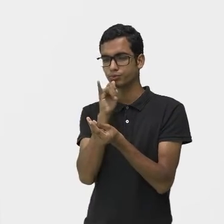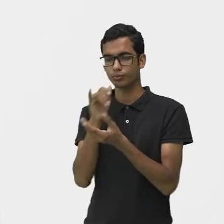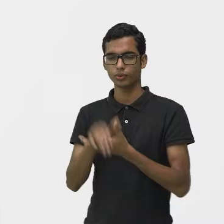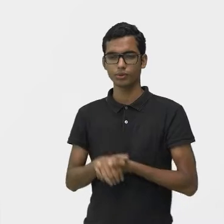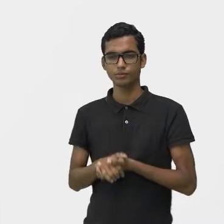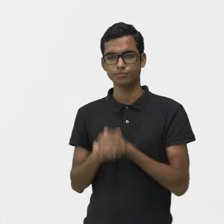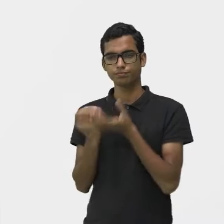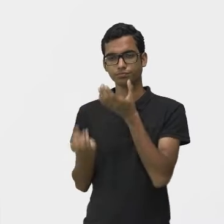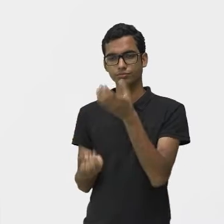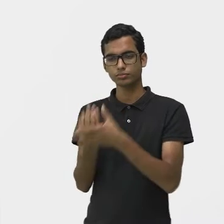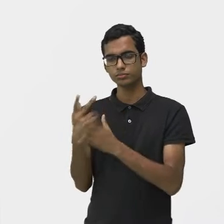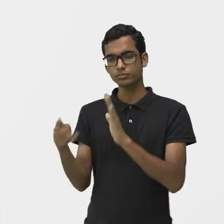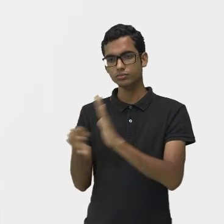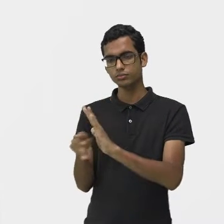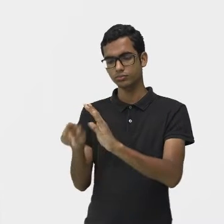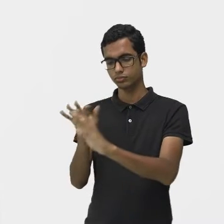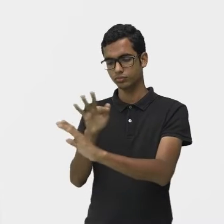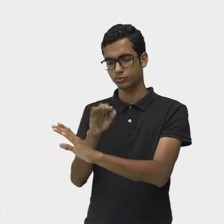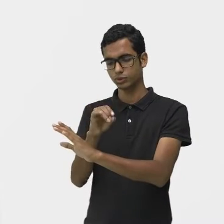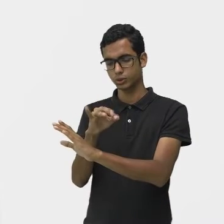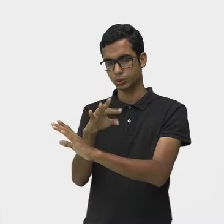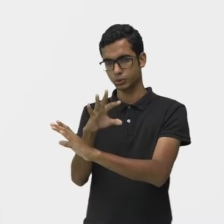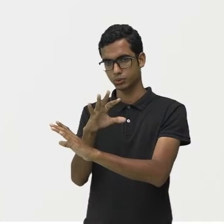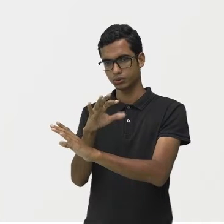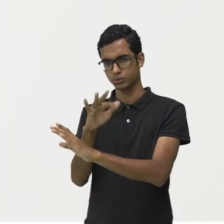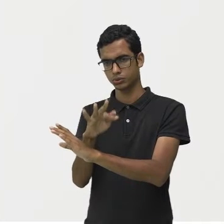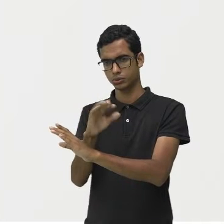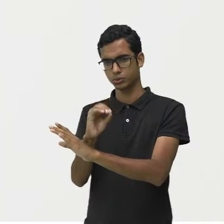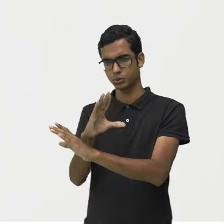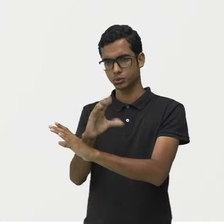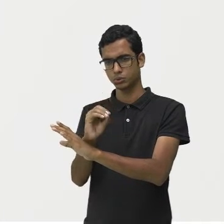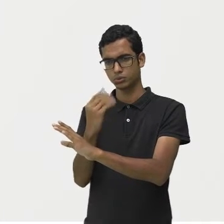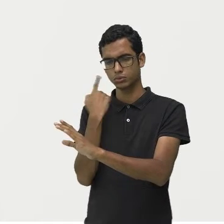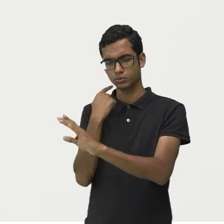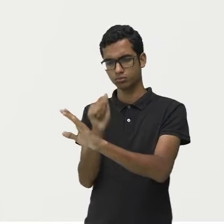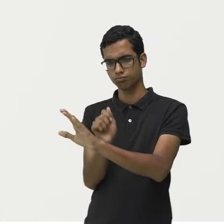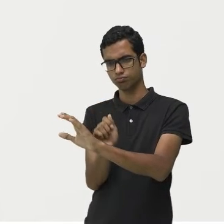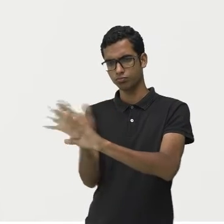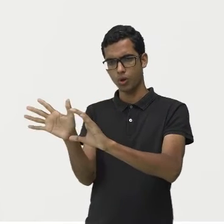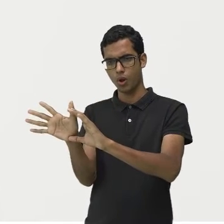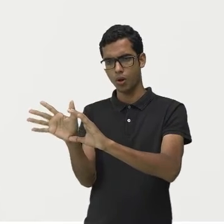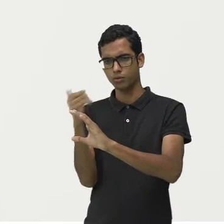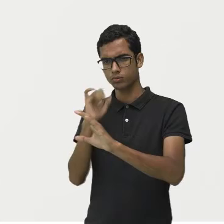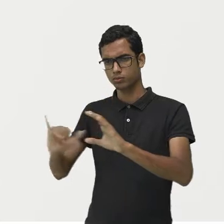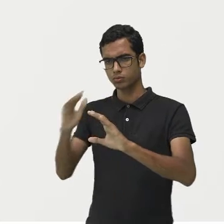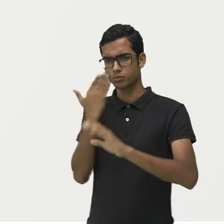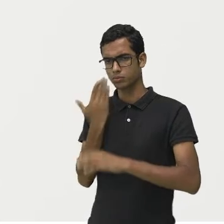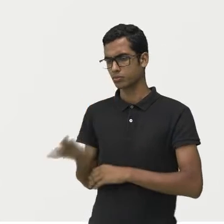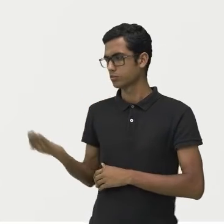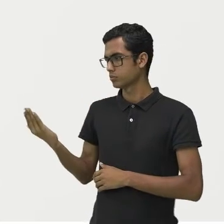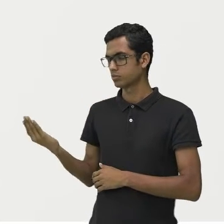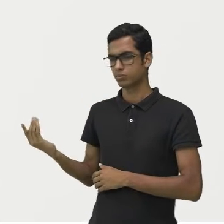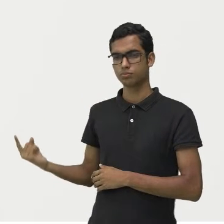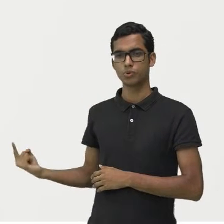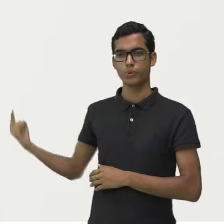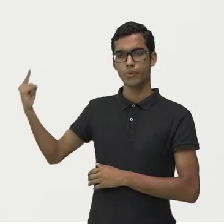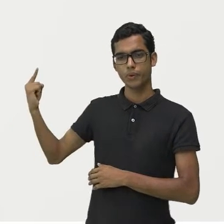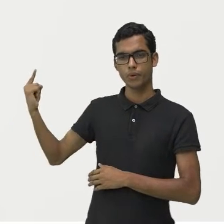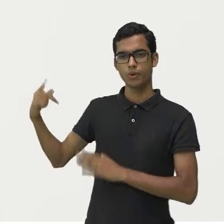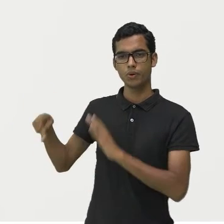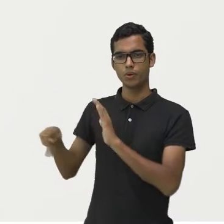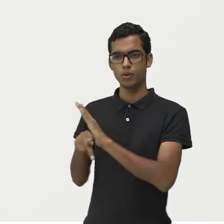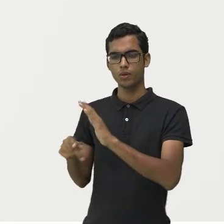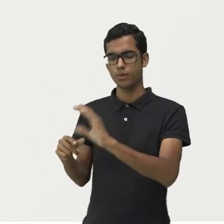se originassem no foco. Então, olha só, vamos explicar isso aqui através da imagem, tá certo? Veja que no espelho estão